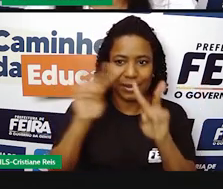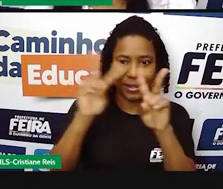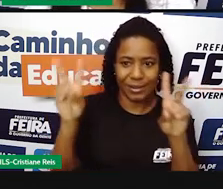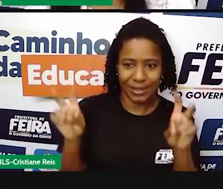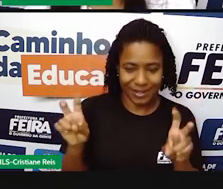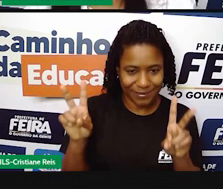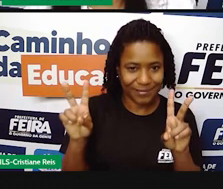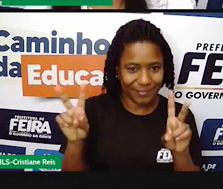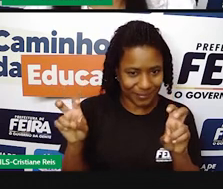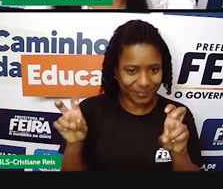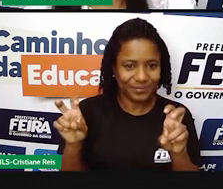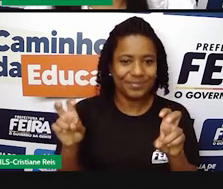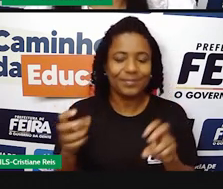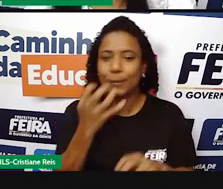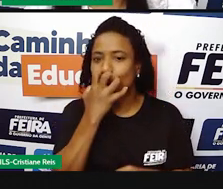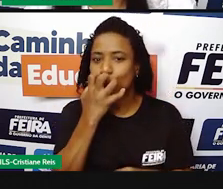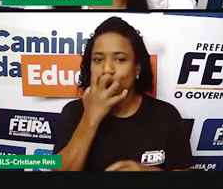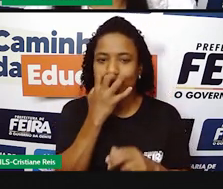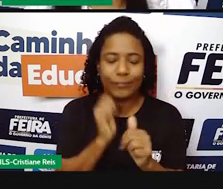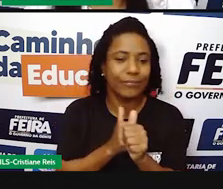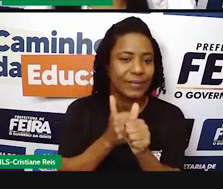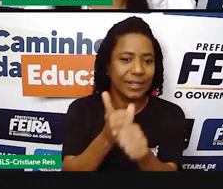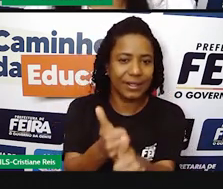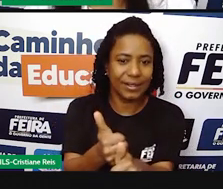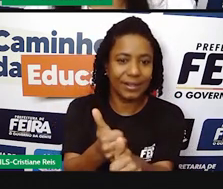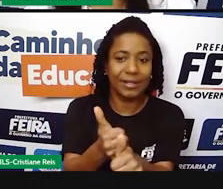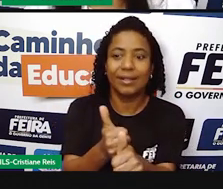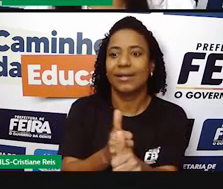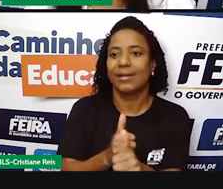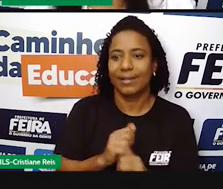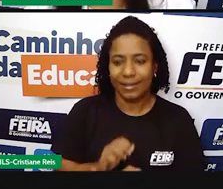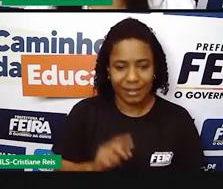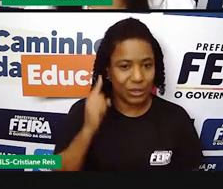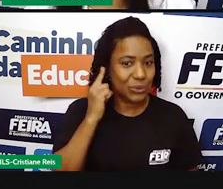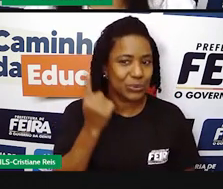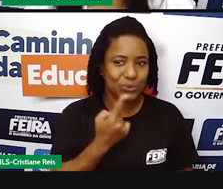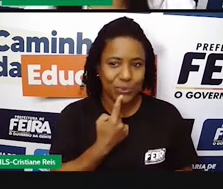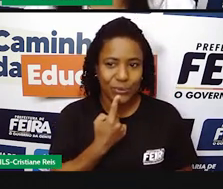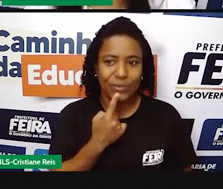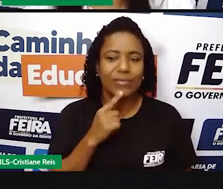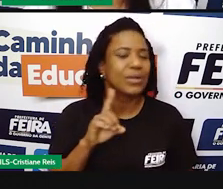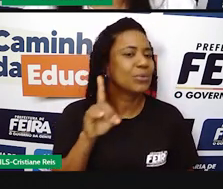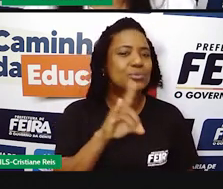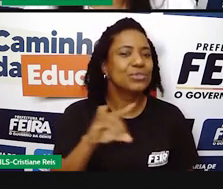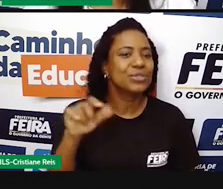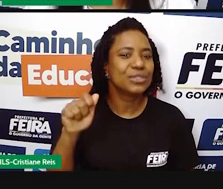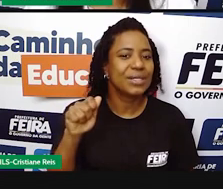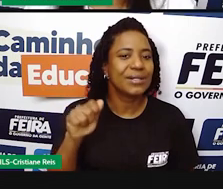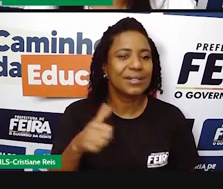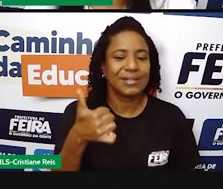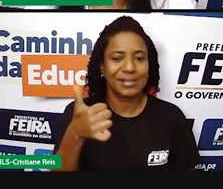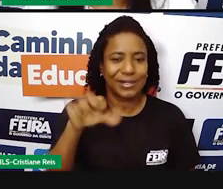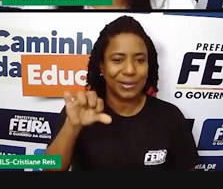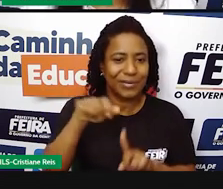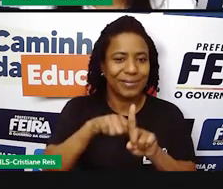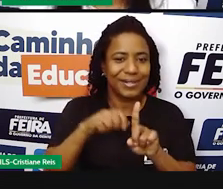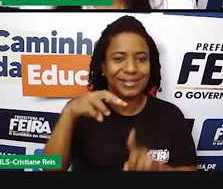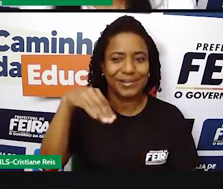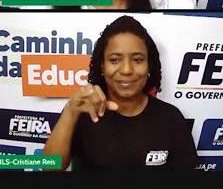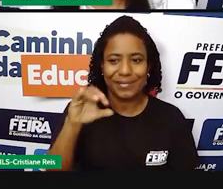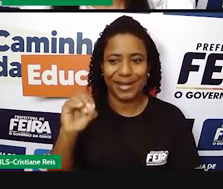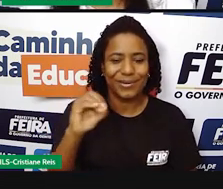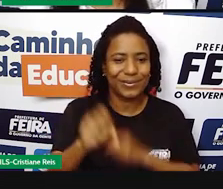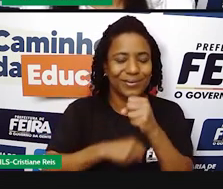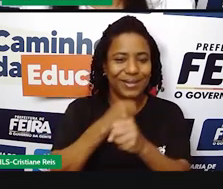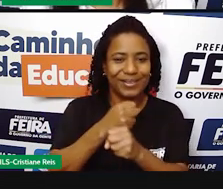e o acesso aí dessa notícia, uma notícia publicada aí em 19 de maio de 2014. E